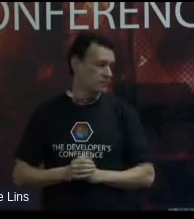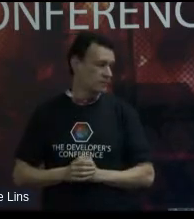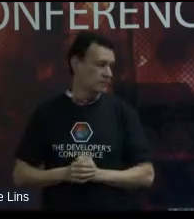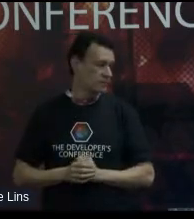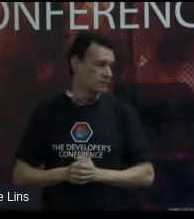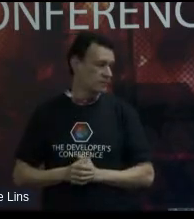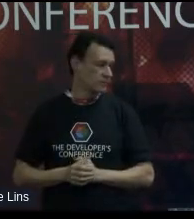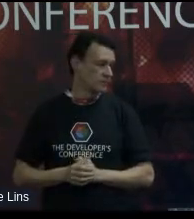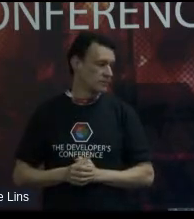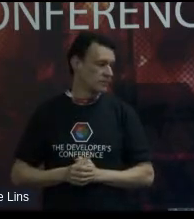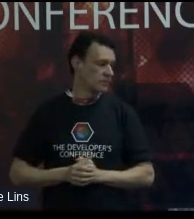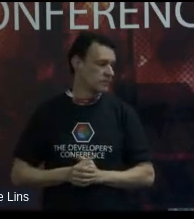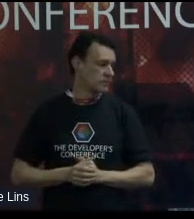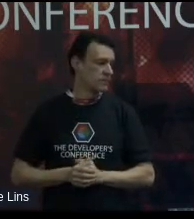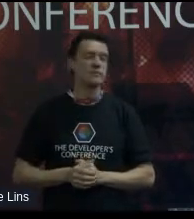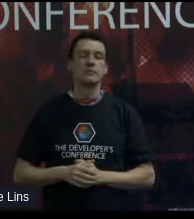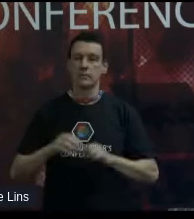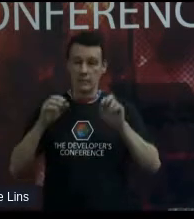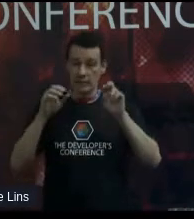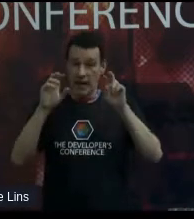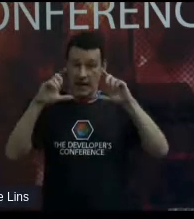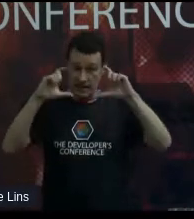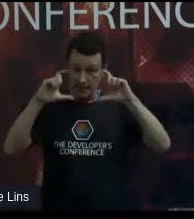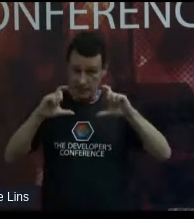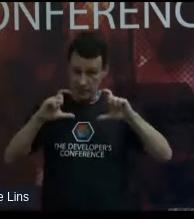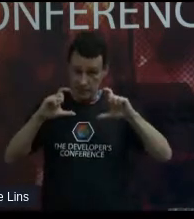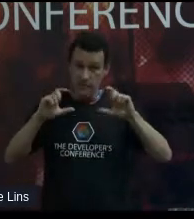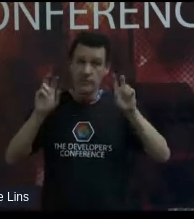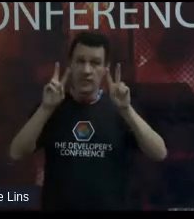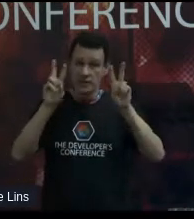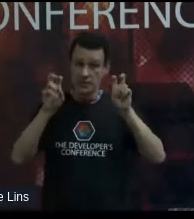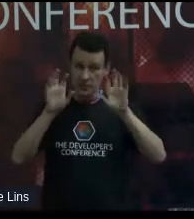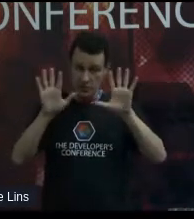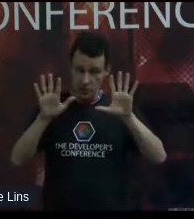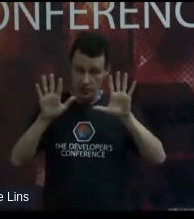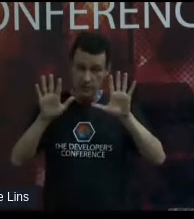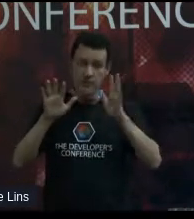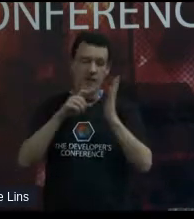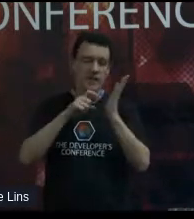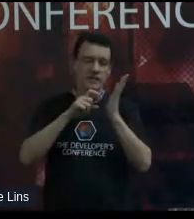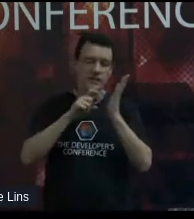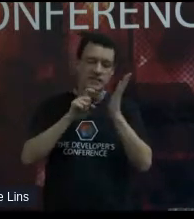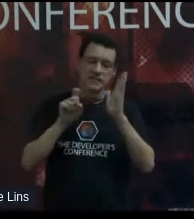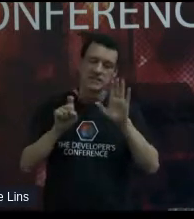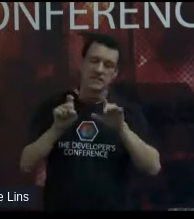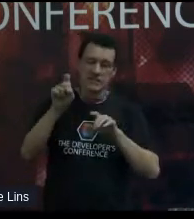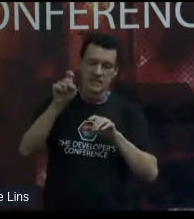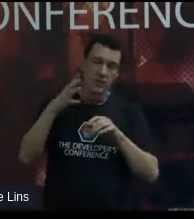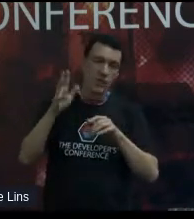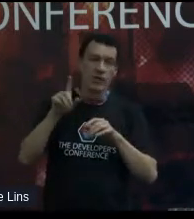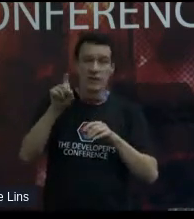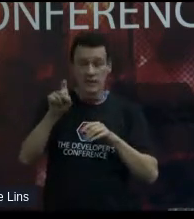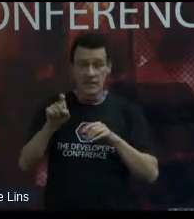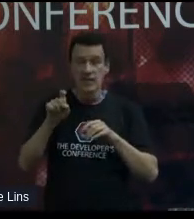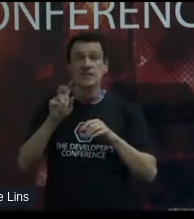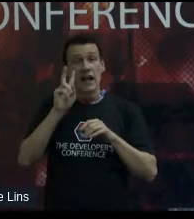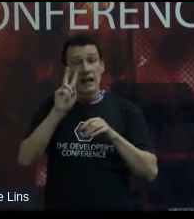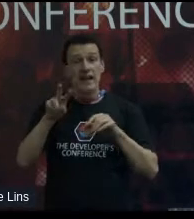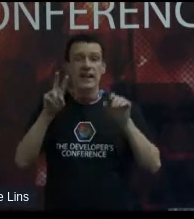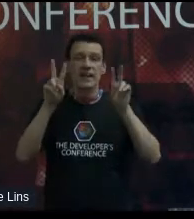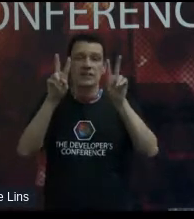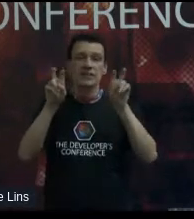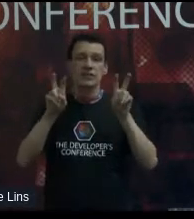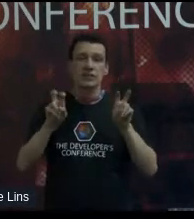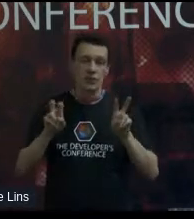Parágrafos. Títulos. Deslizar para cima ou deslizar para baixo para ler por títulos. Nenhum a